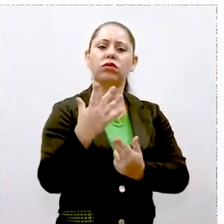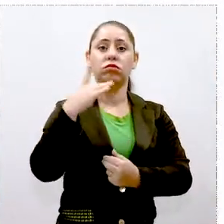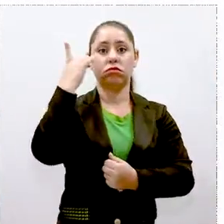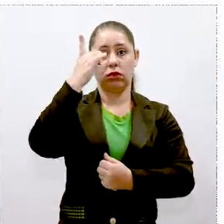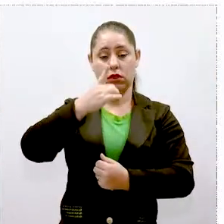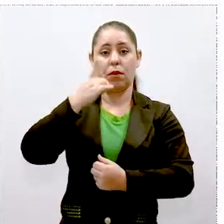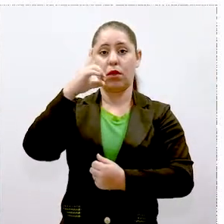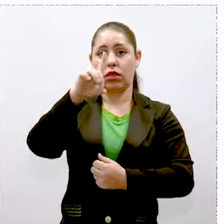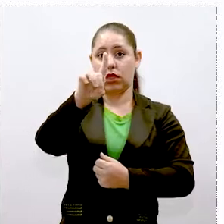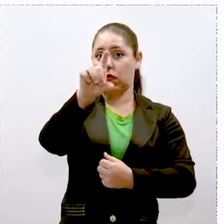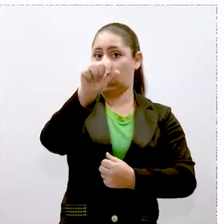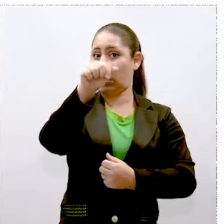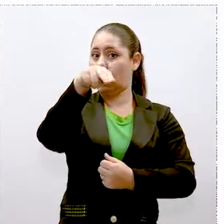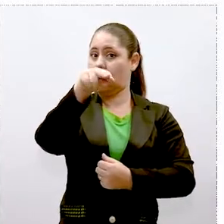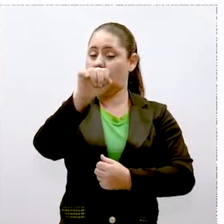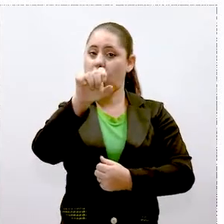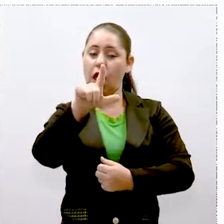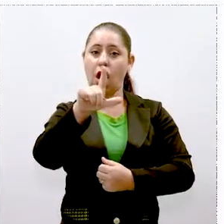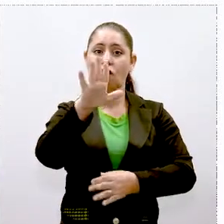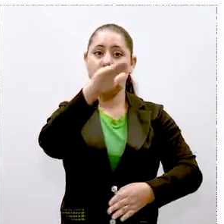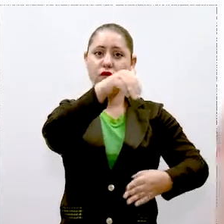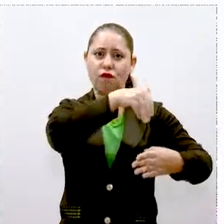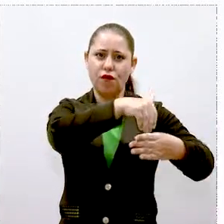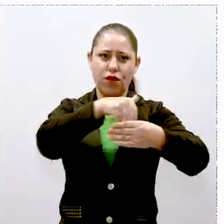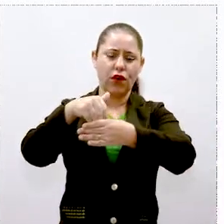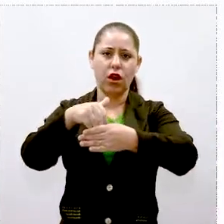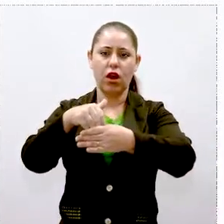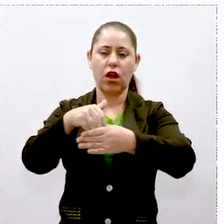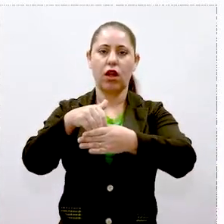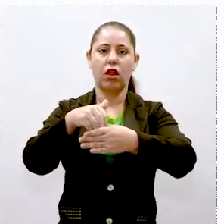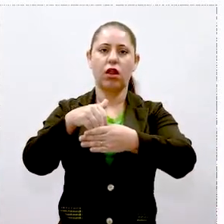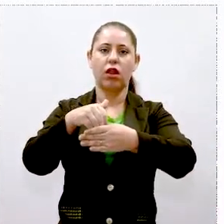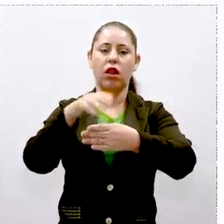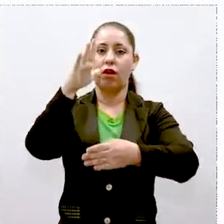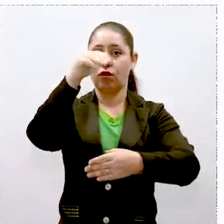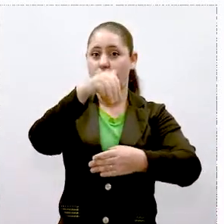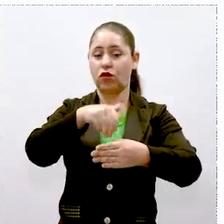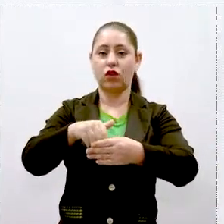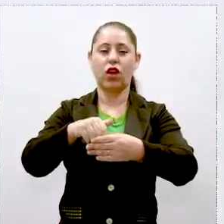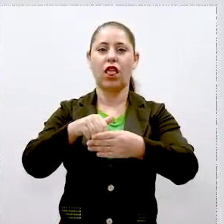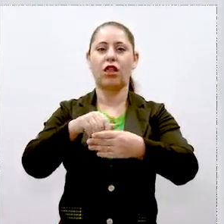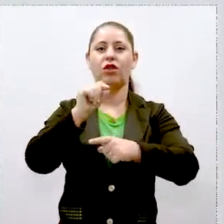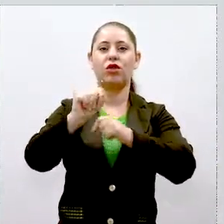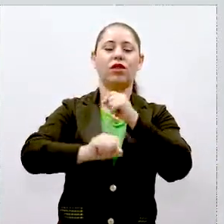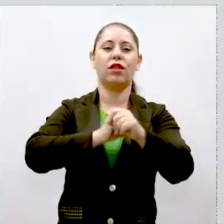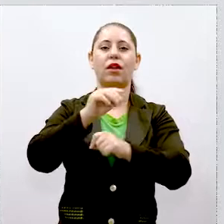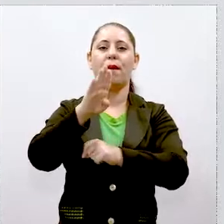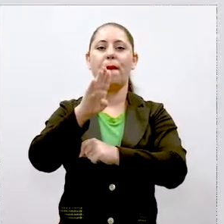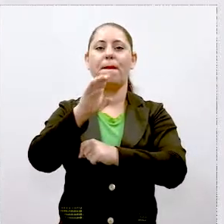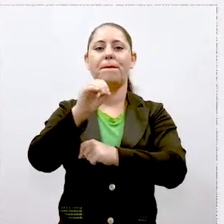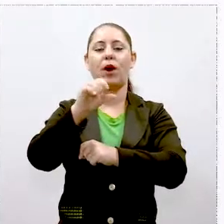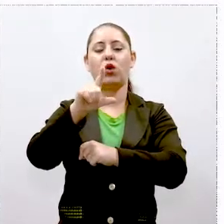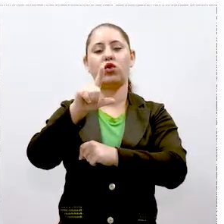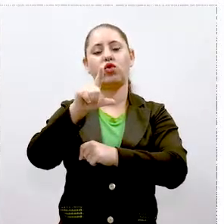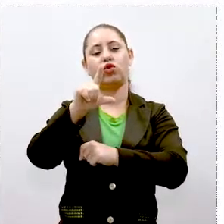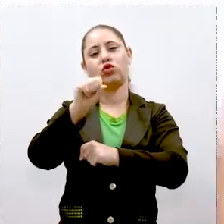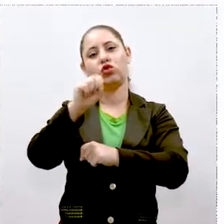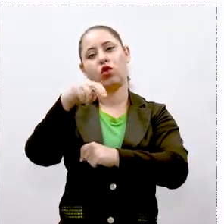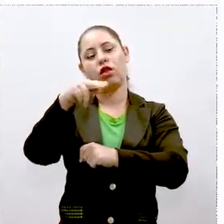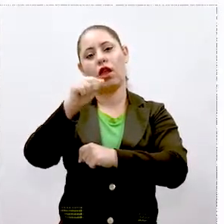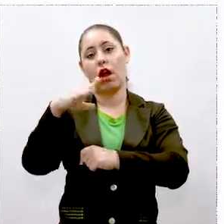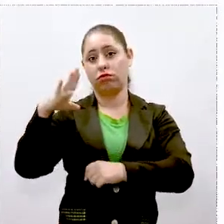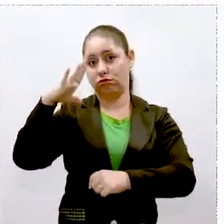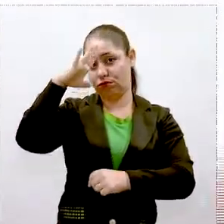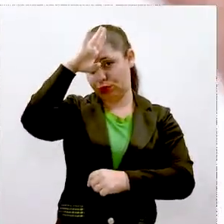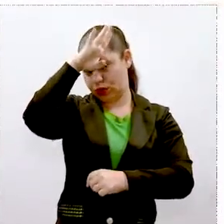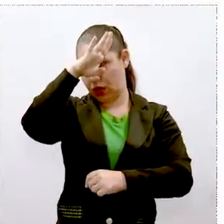este deputado Daniel Silveira foram eleitos nas últimas eleições na onda bolsonarista.